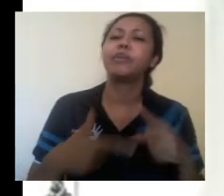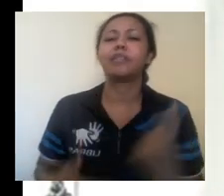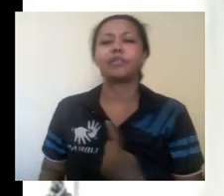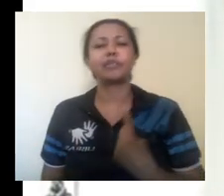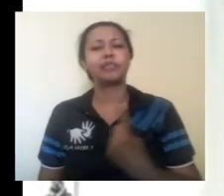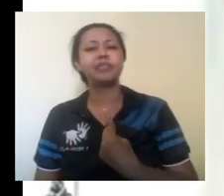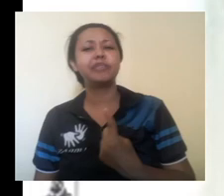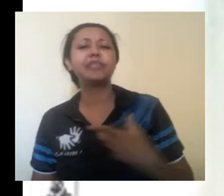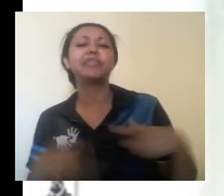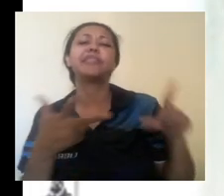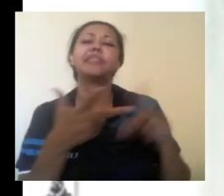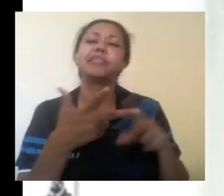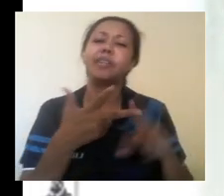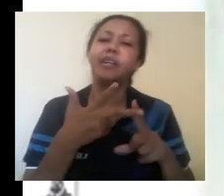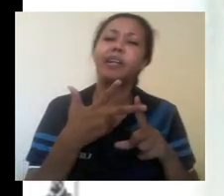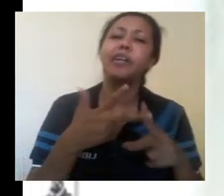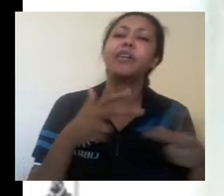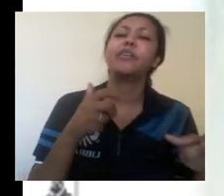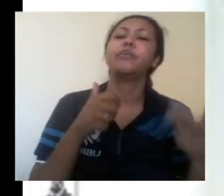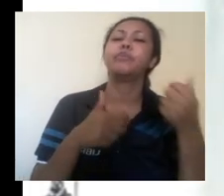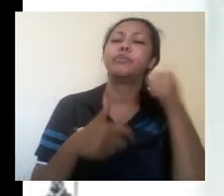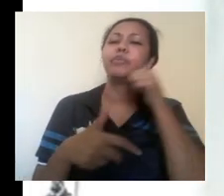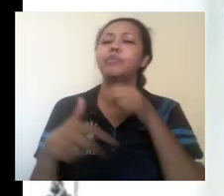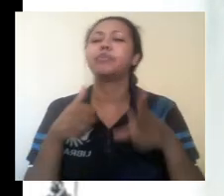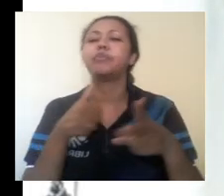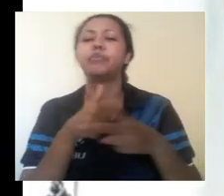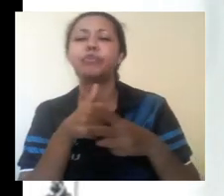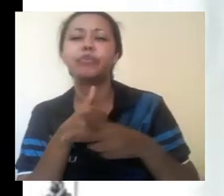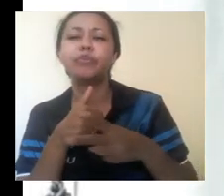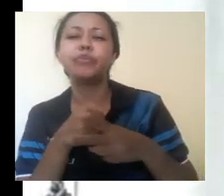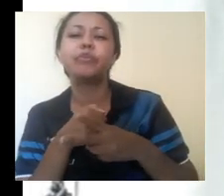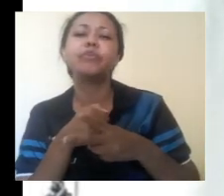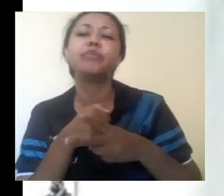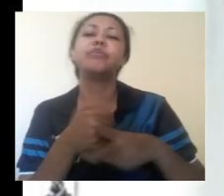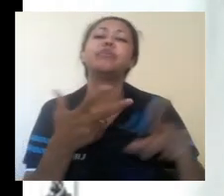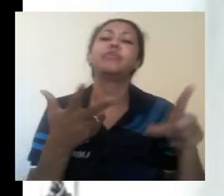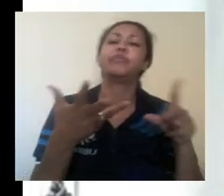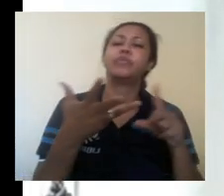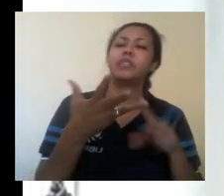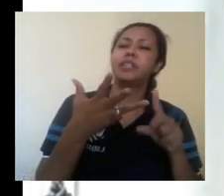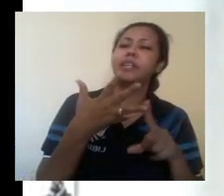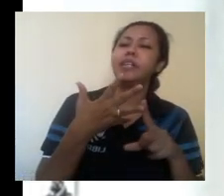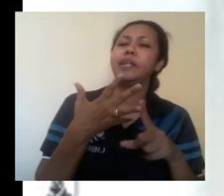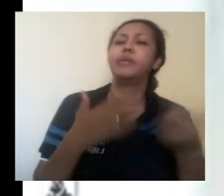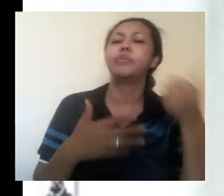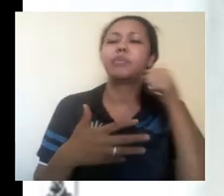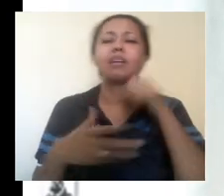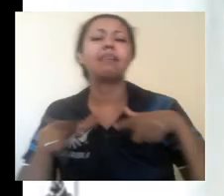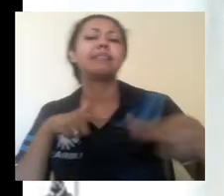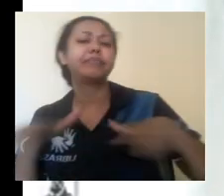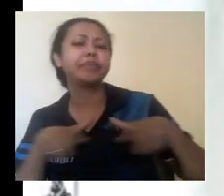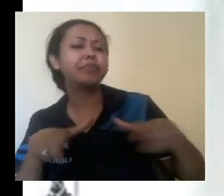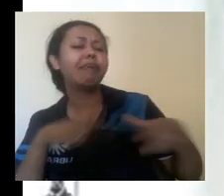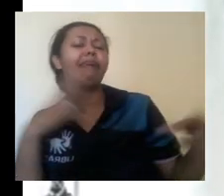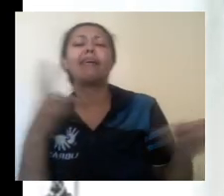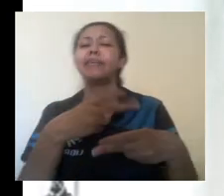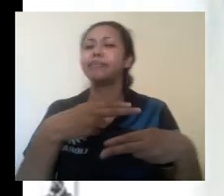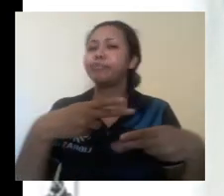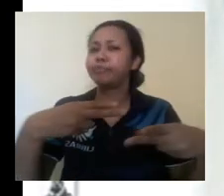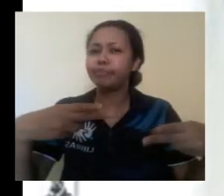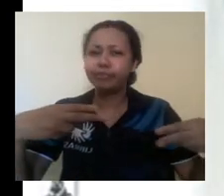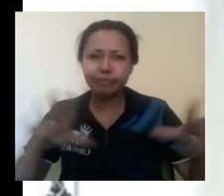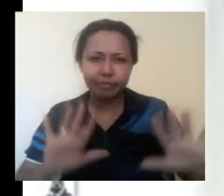que almejam filhos. E eu queria falar brevemente para as mulheres jovens que ainda são solteiras, as